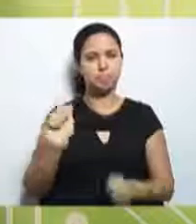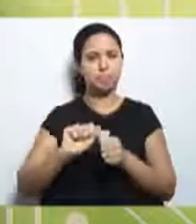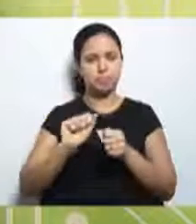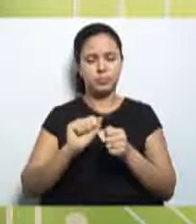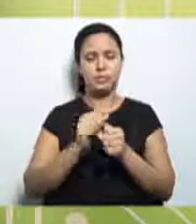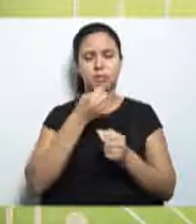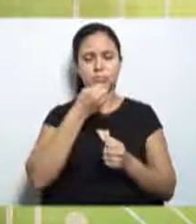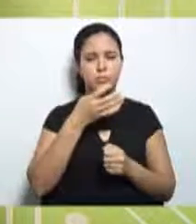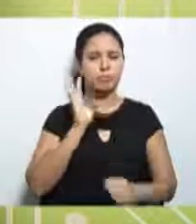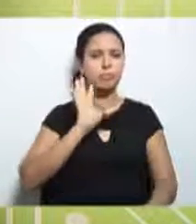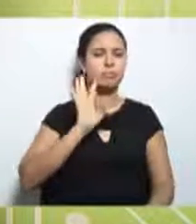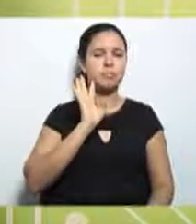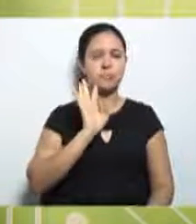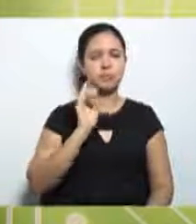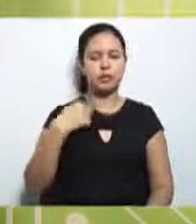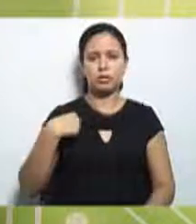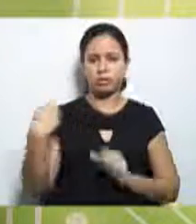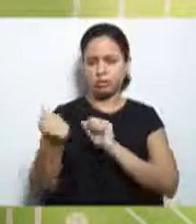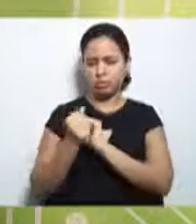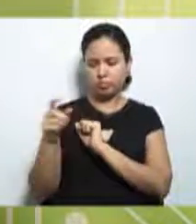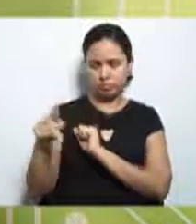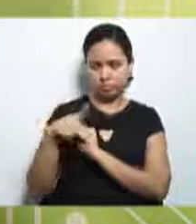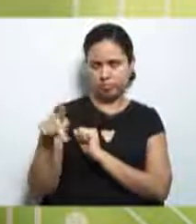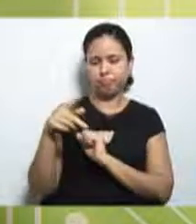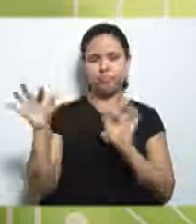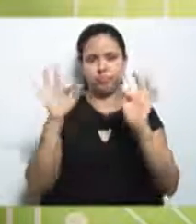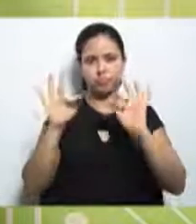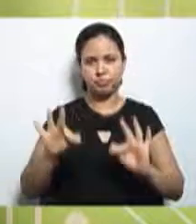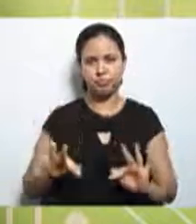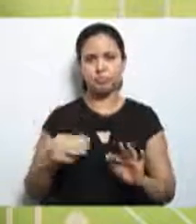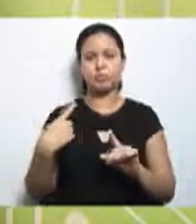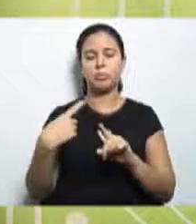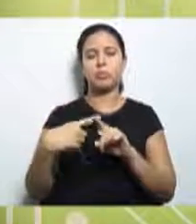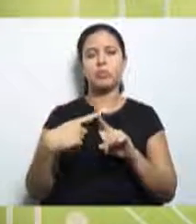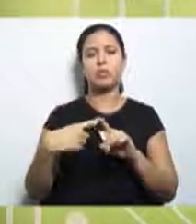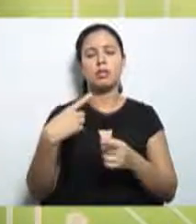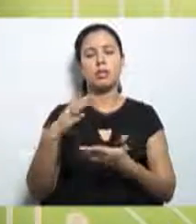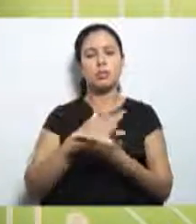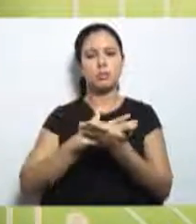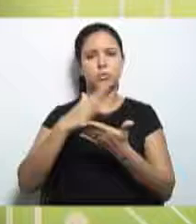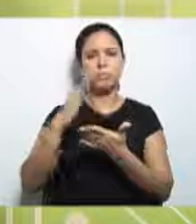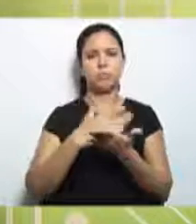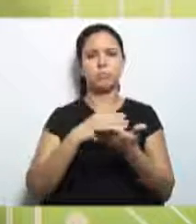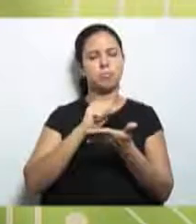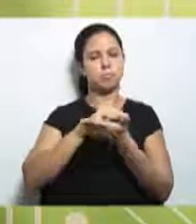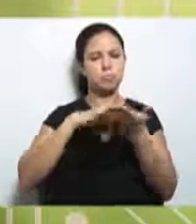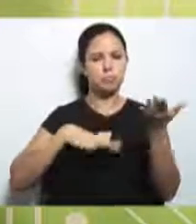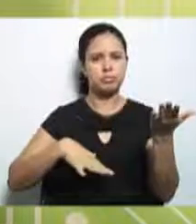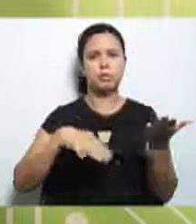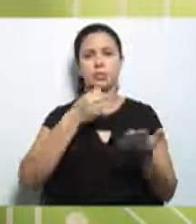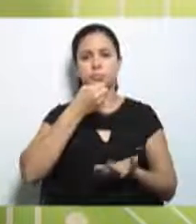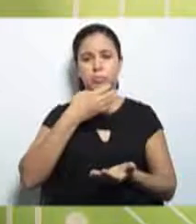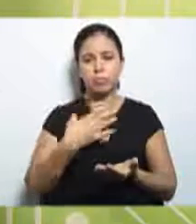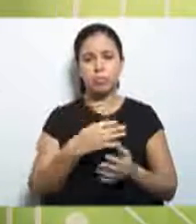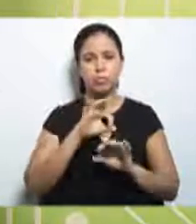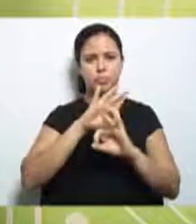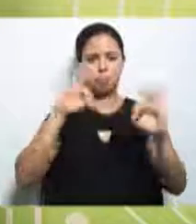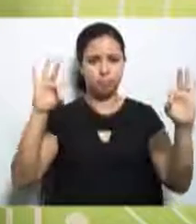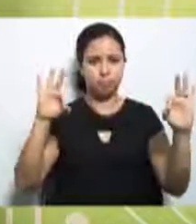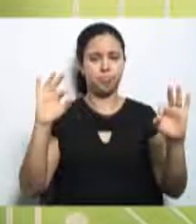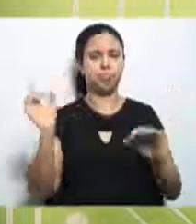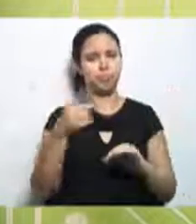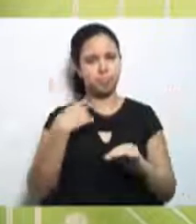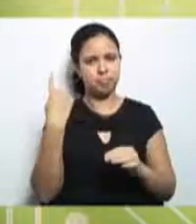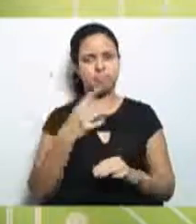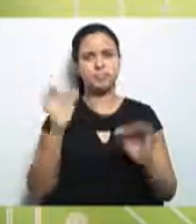bom, muito legal. Eu e o professor Wesley, a gente ficou muito feliz, alguns trabalhos realmente muito bons, então a gente ficou,